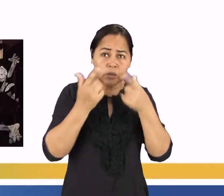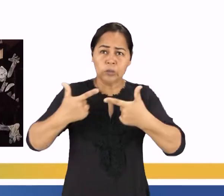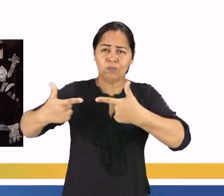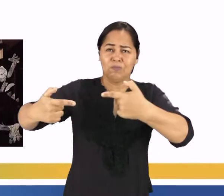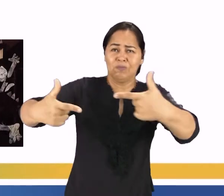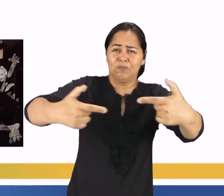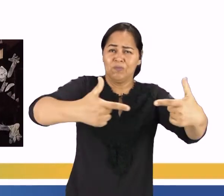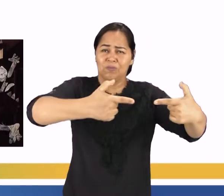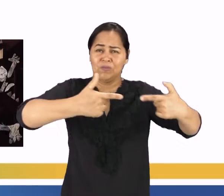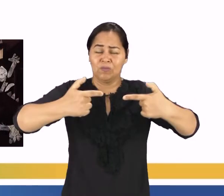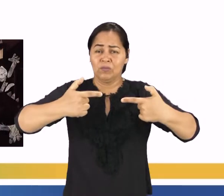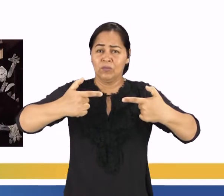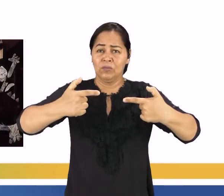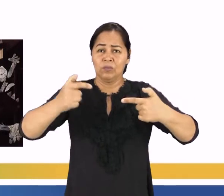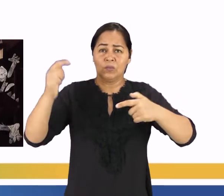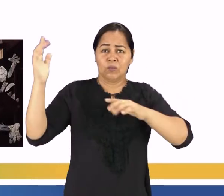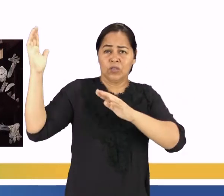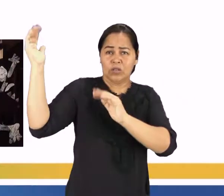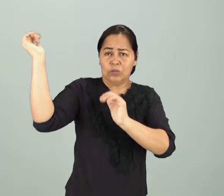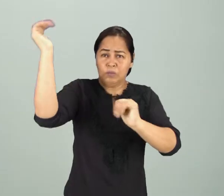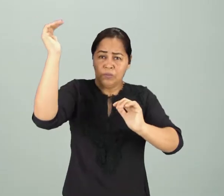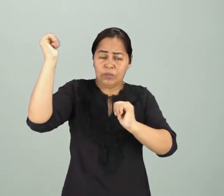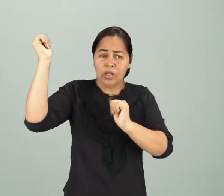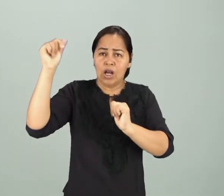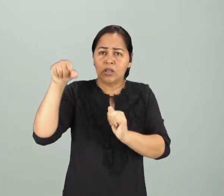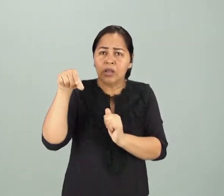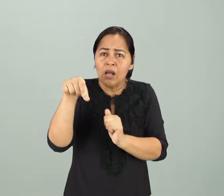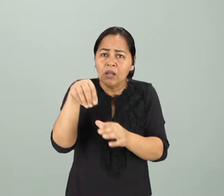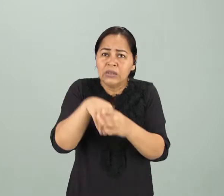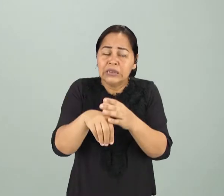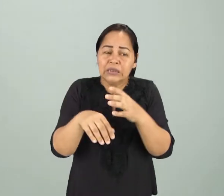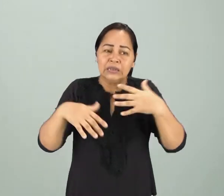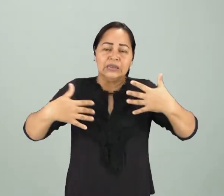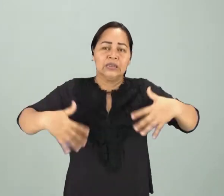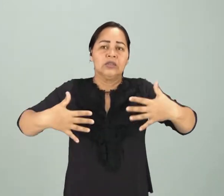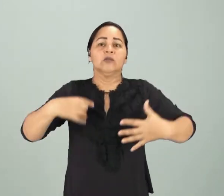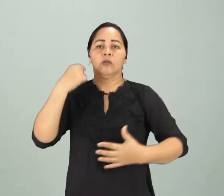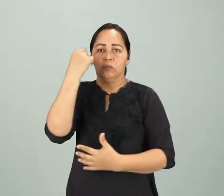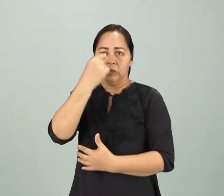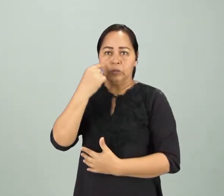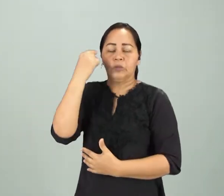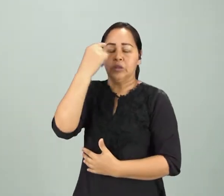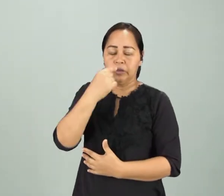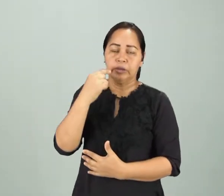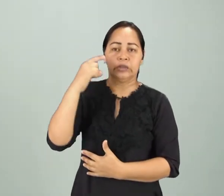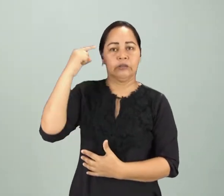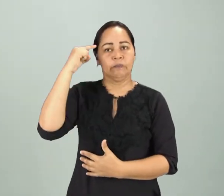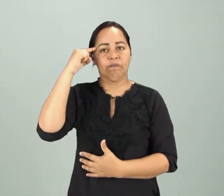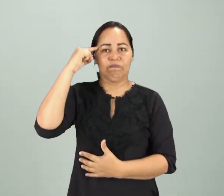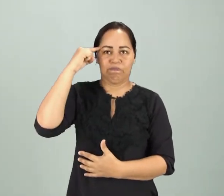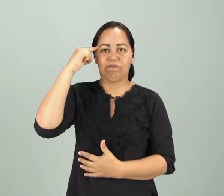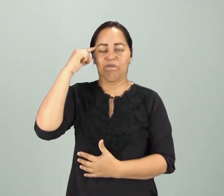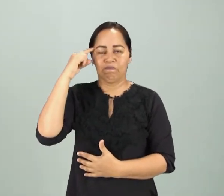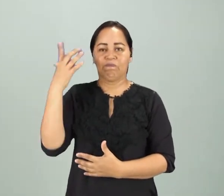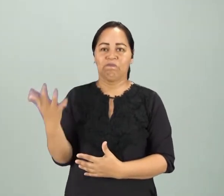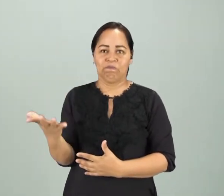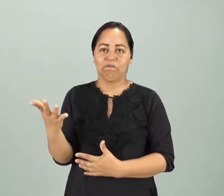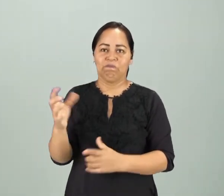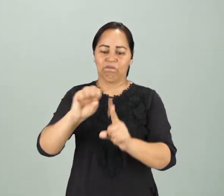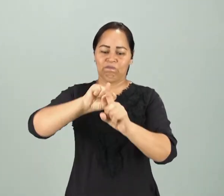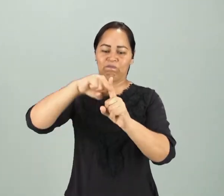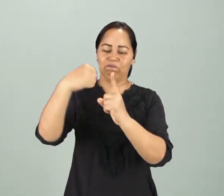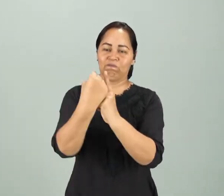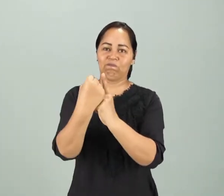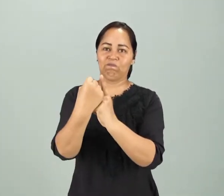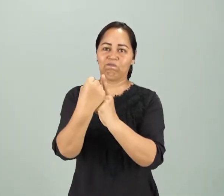foi um momento trágico para o país, que ele passou a desenvolver textos com esse contexto mais social,